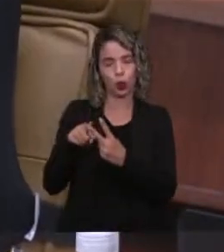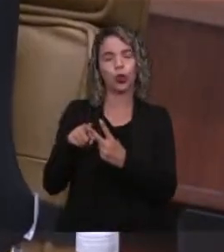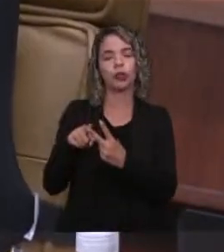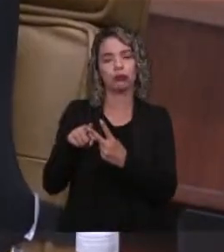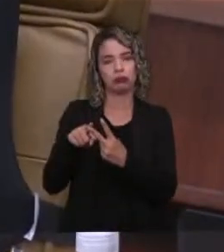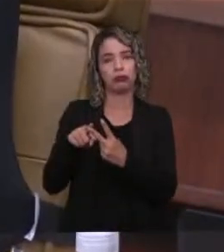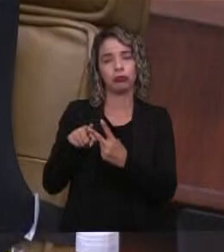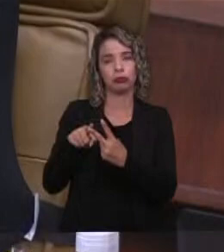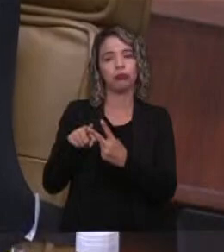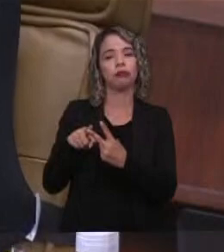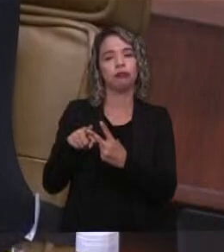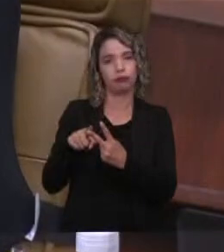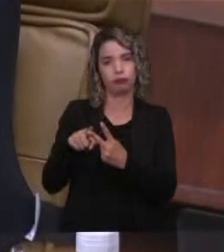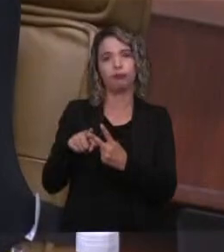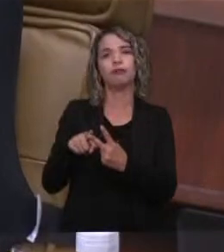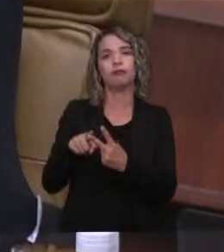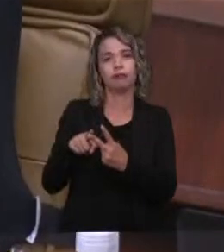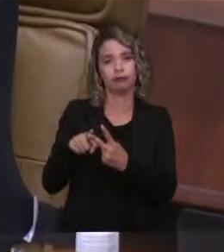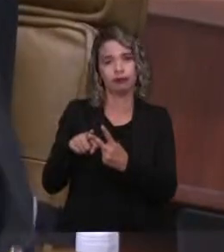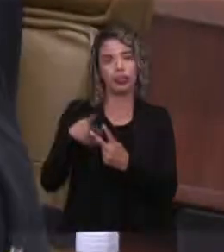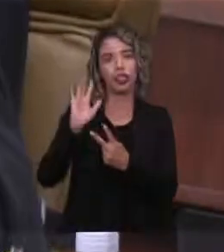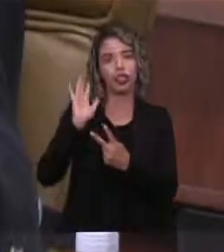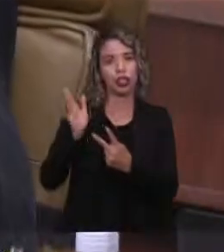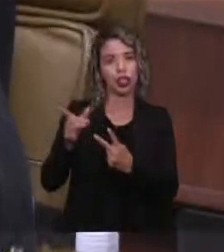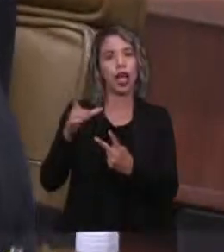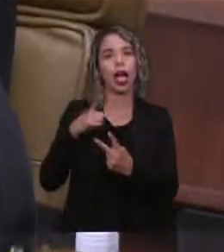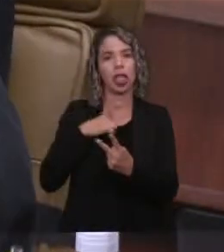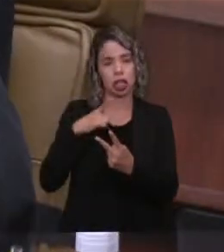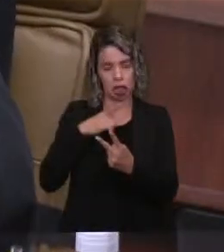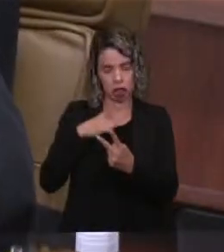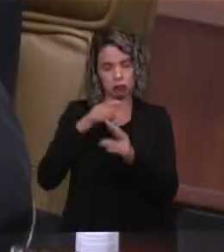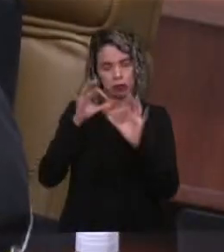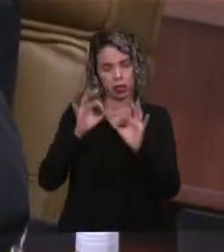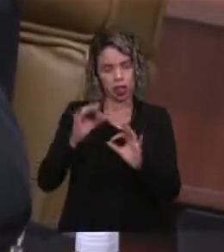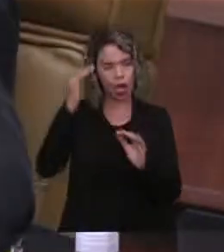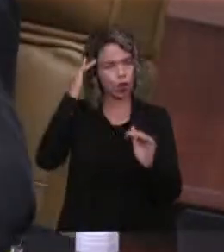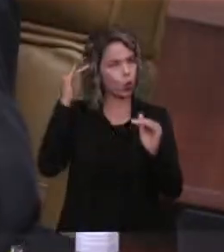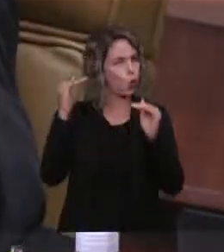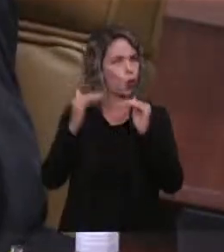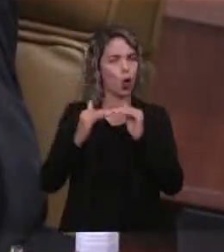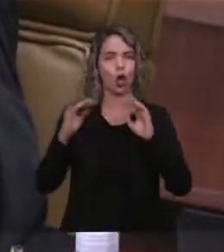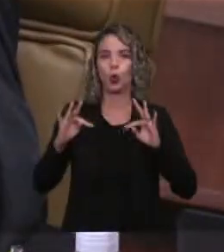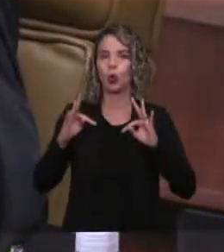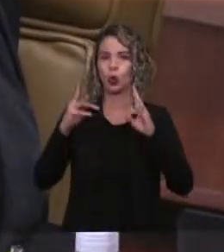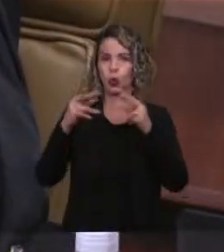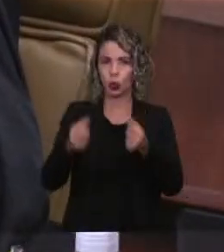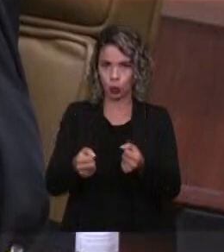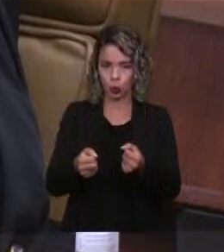acusados, até aqui estaríamos também de acordo.